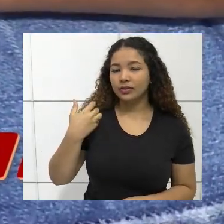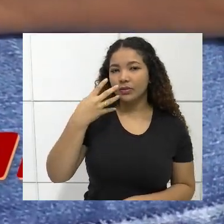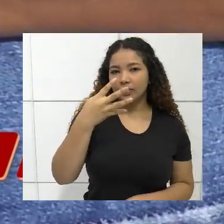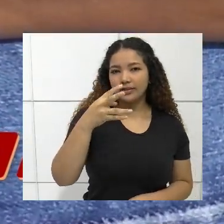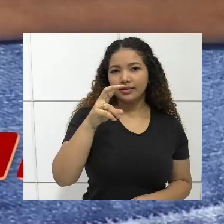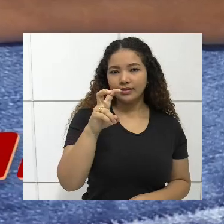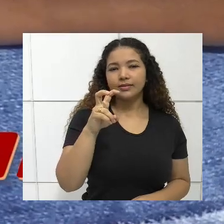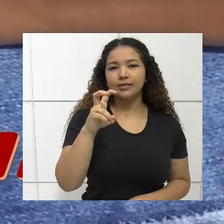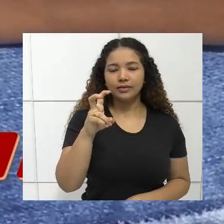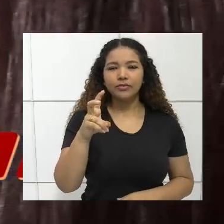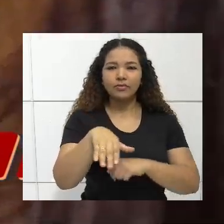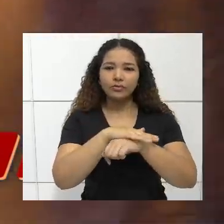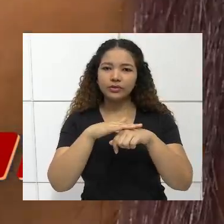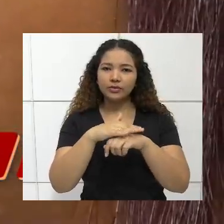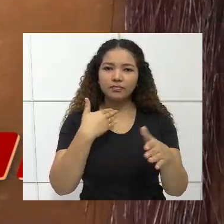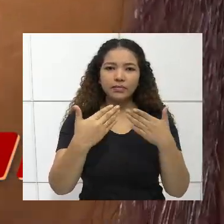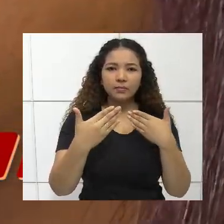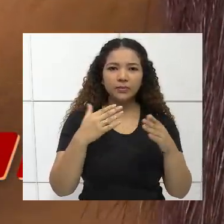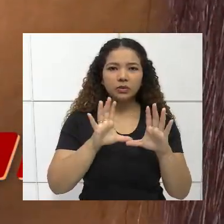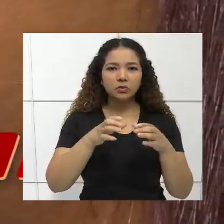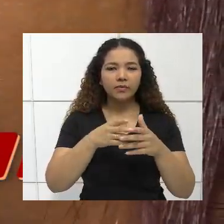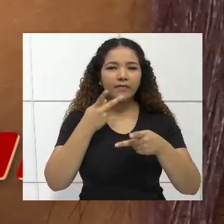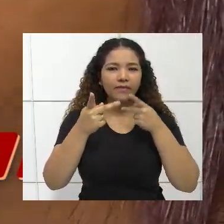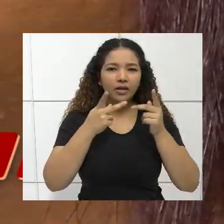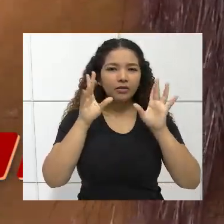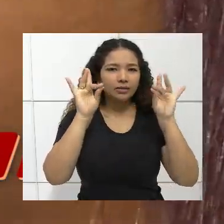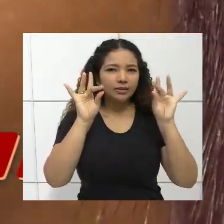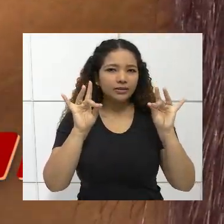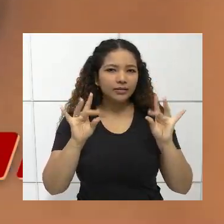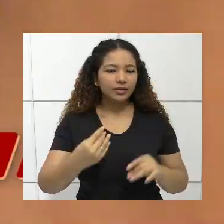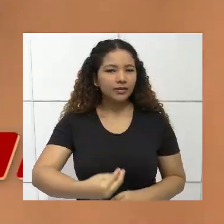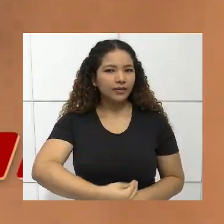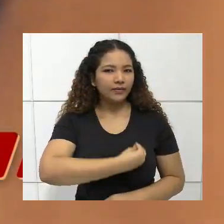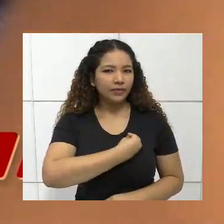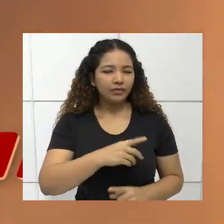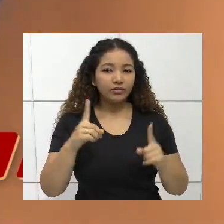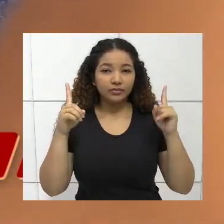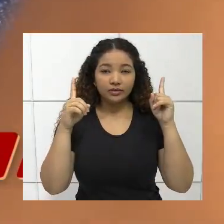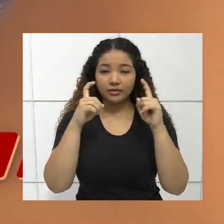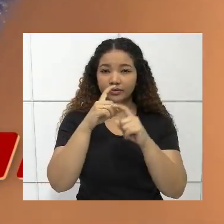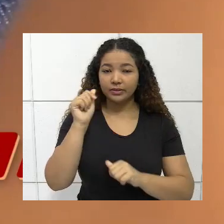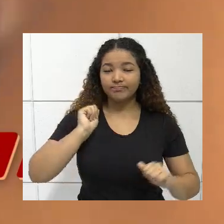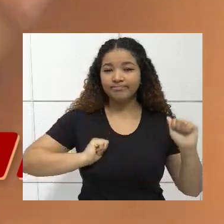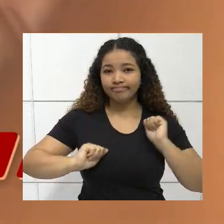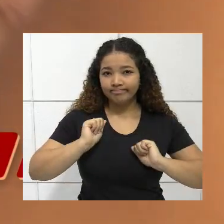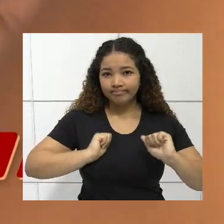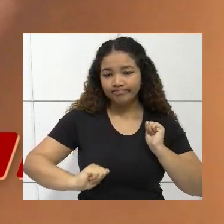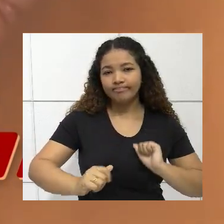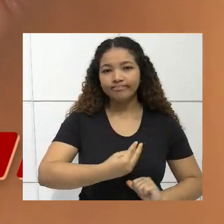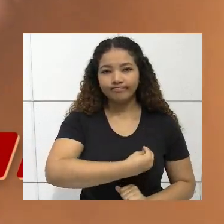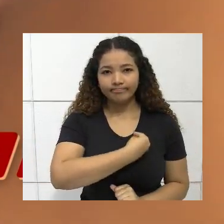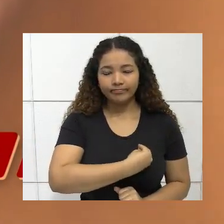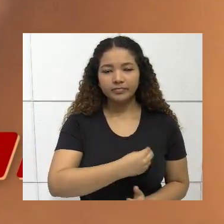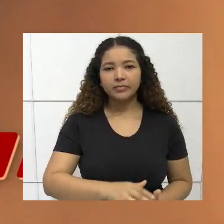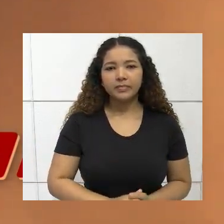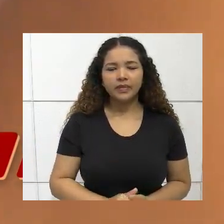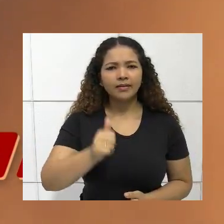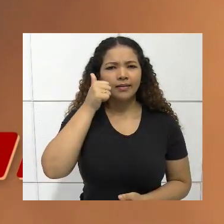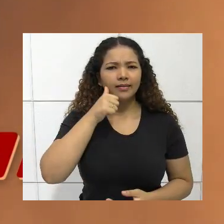nossa equipe e contou detalhes sobre o drama vivido por sofrer de ansiedade. Ela nos conta